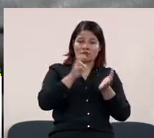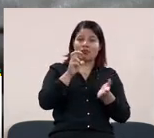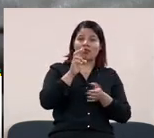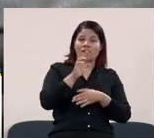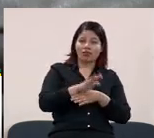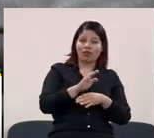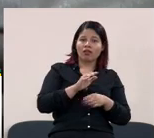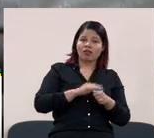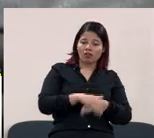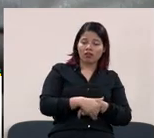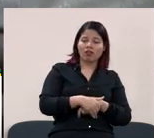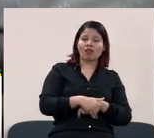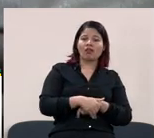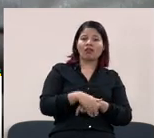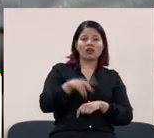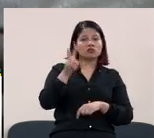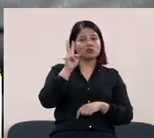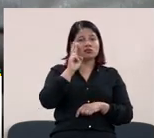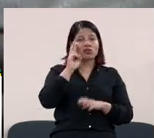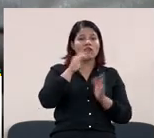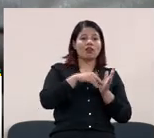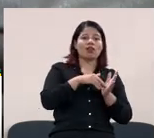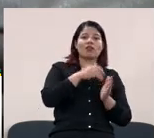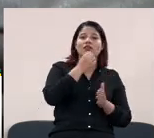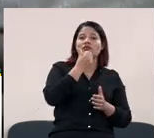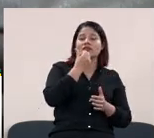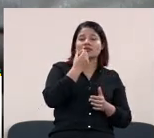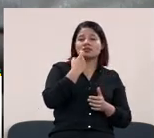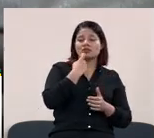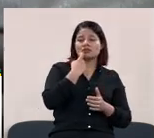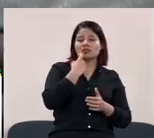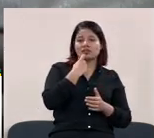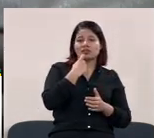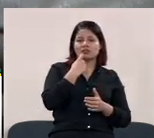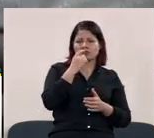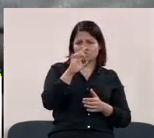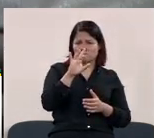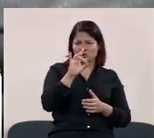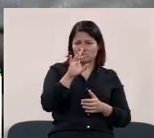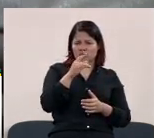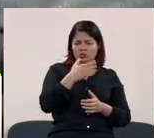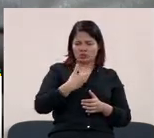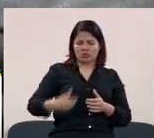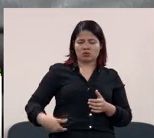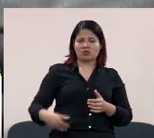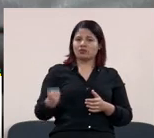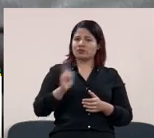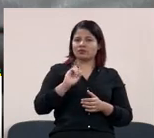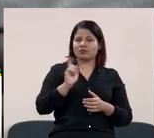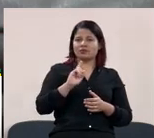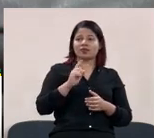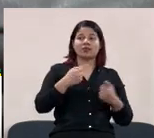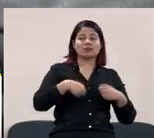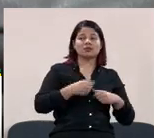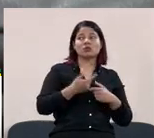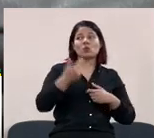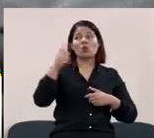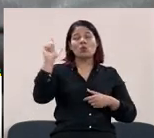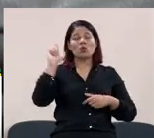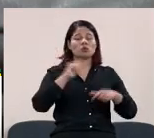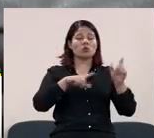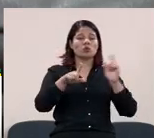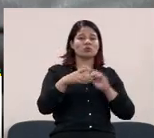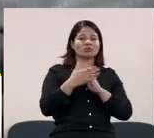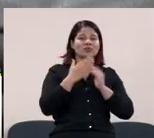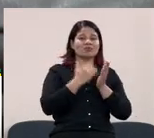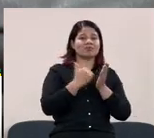sexta-feira. Lógico que não era só na rede pública, até porque para ampliar a renda a gente tinha que buscar a